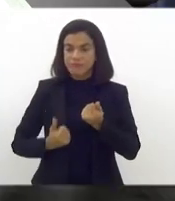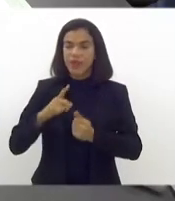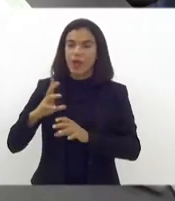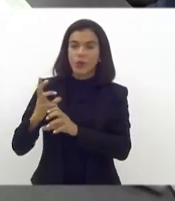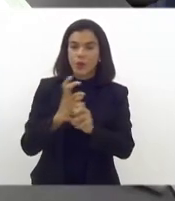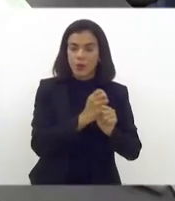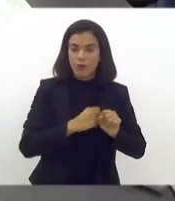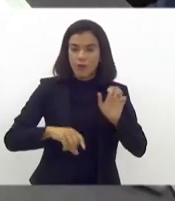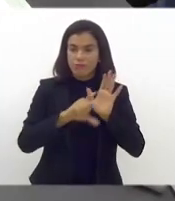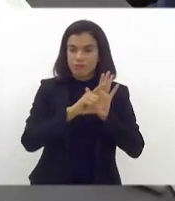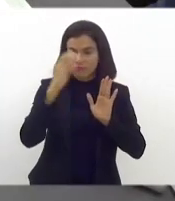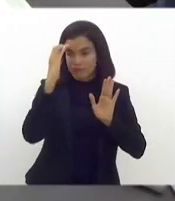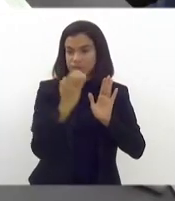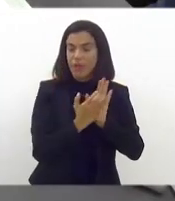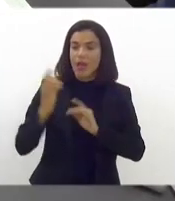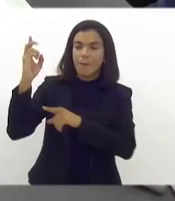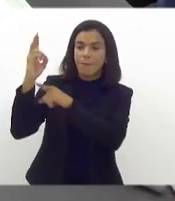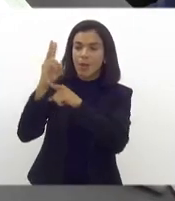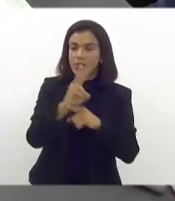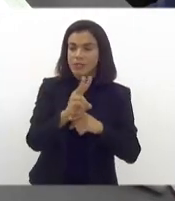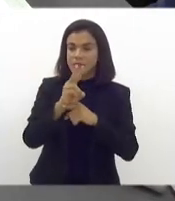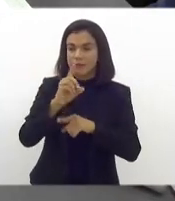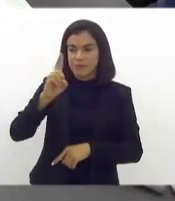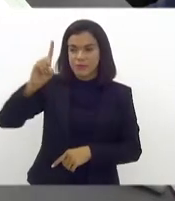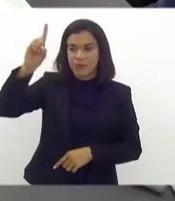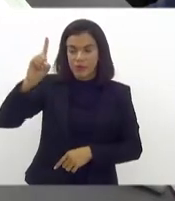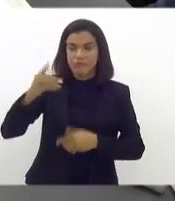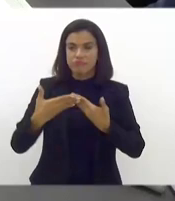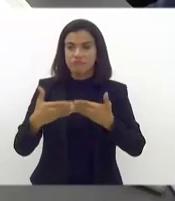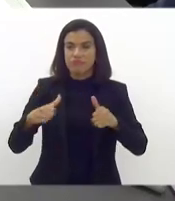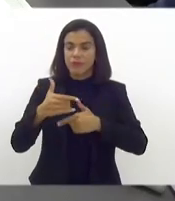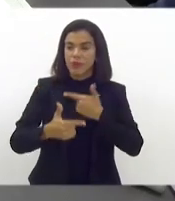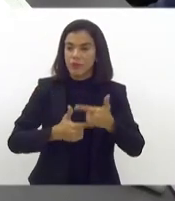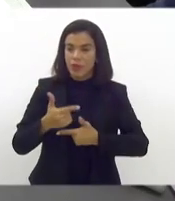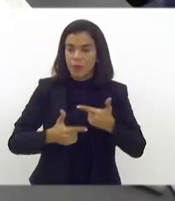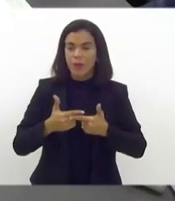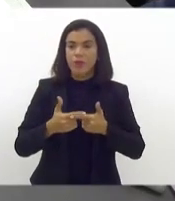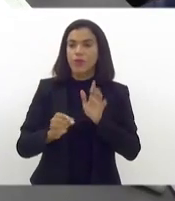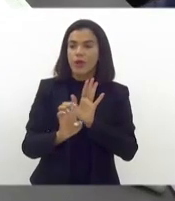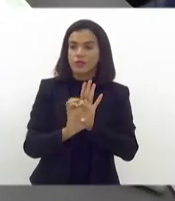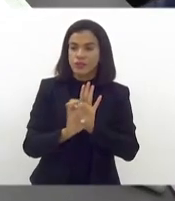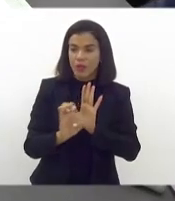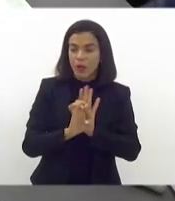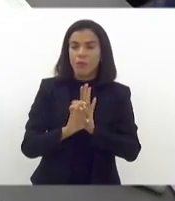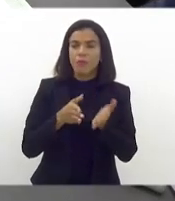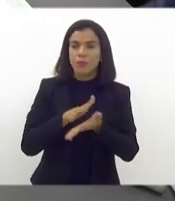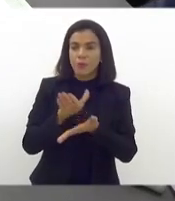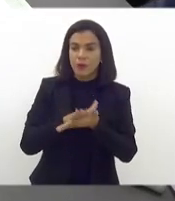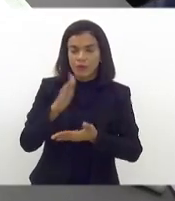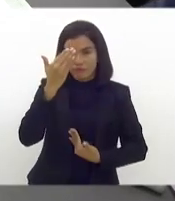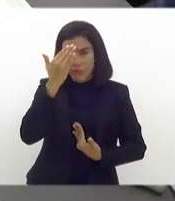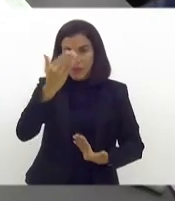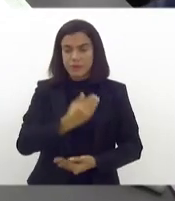número legal sobre a proteção de Deus, declaro abertos os trabalhos conforme edital publicado. Agradeço a